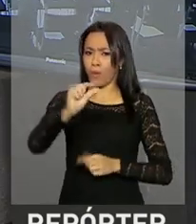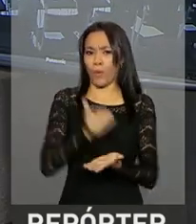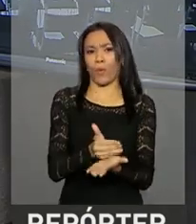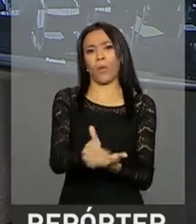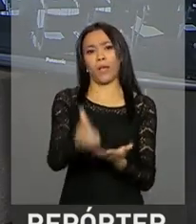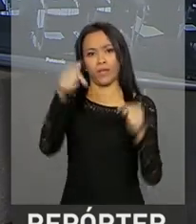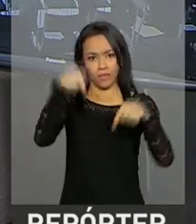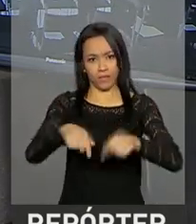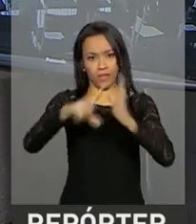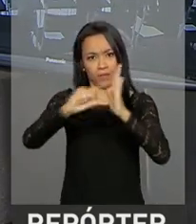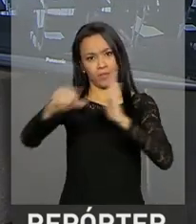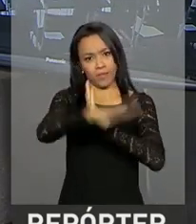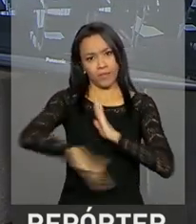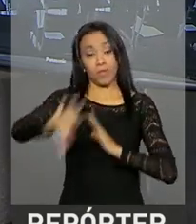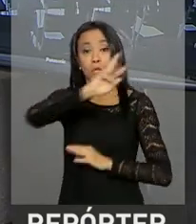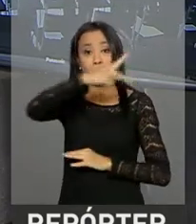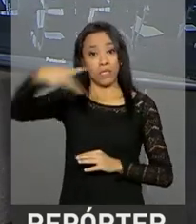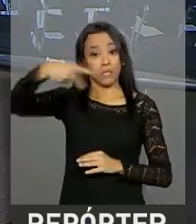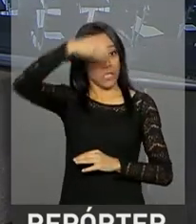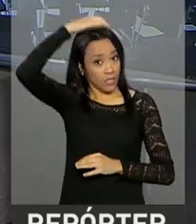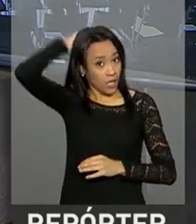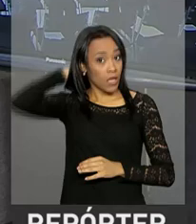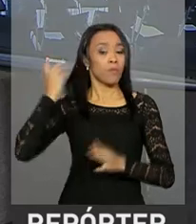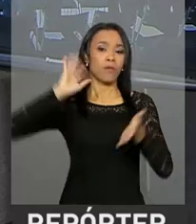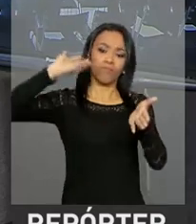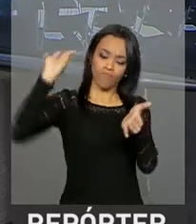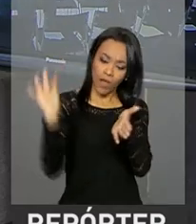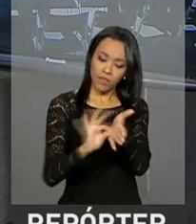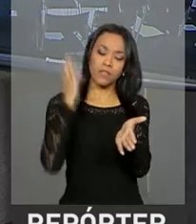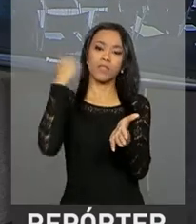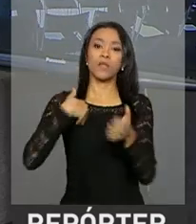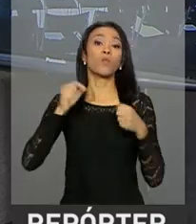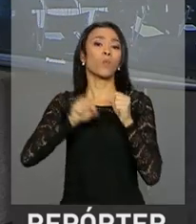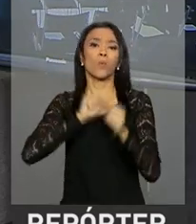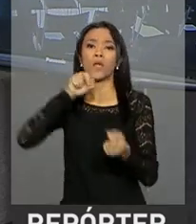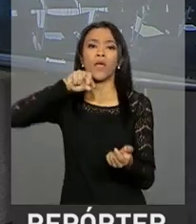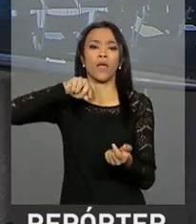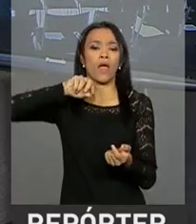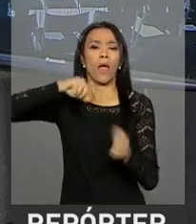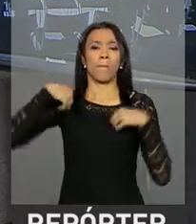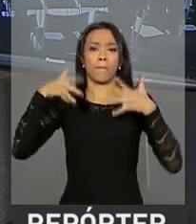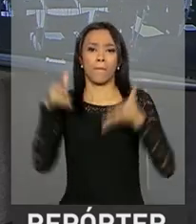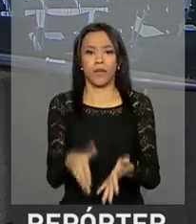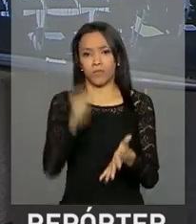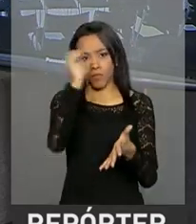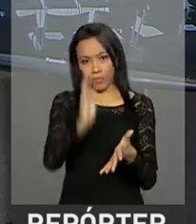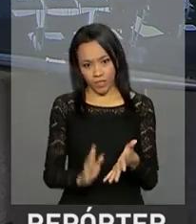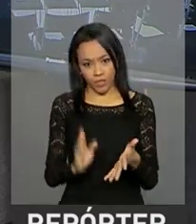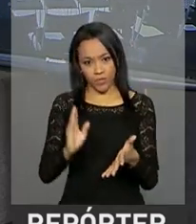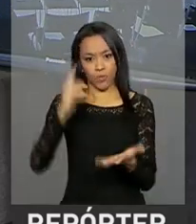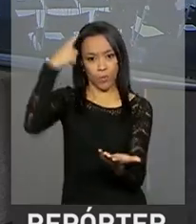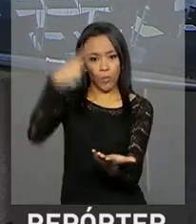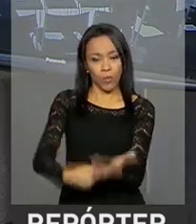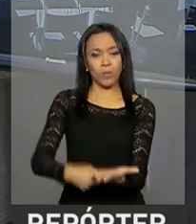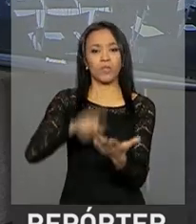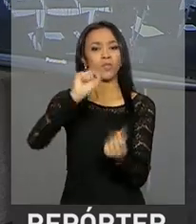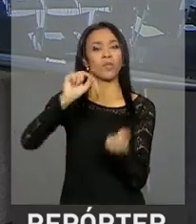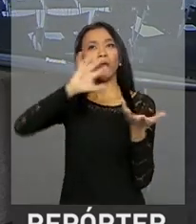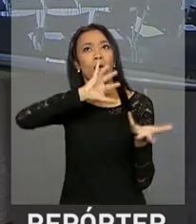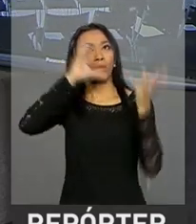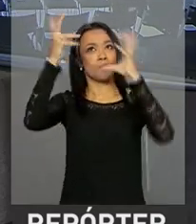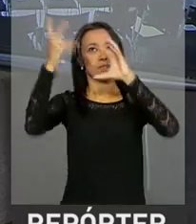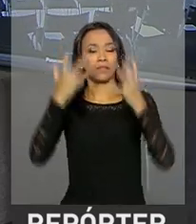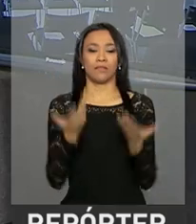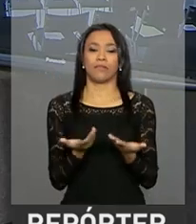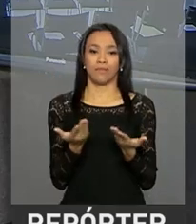Palácio do Planalto, em que Michel Temer ratifica a participação brasileira no Acordo do Clima sobre a mudança, no Acordo de Paris sobre a mudança